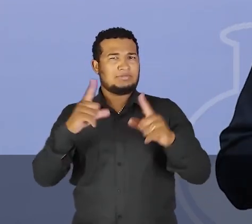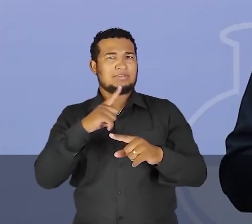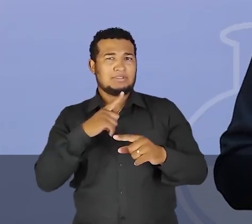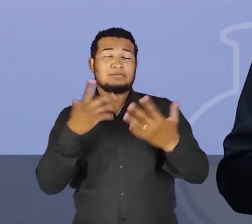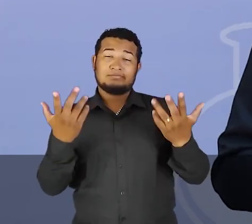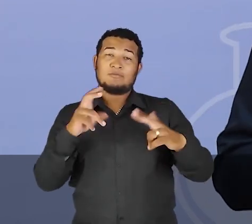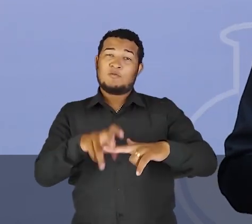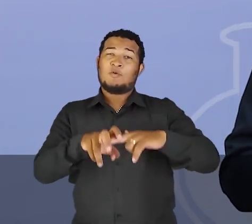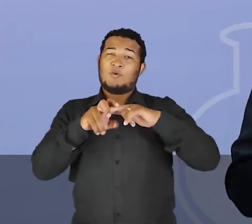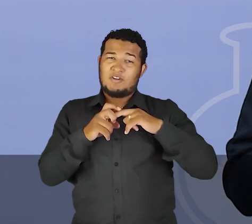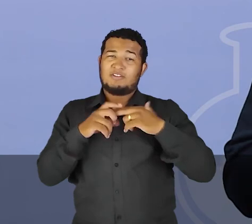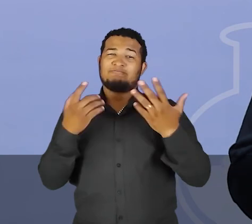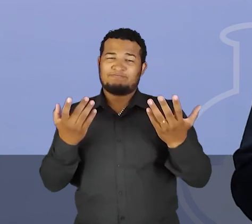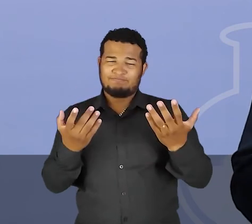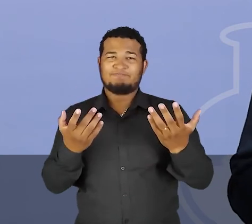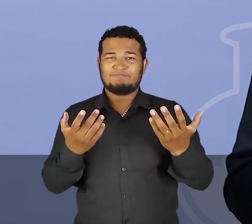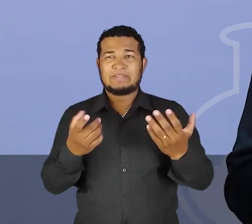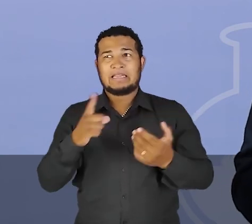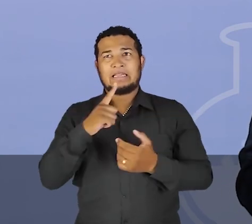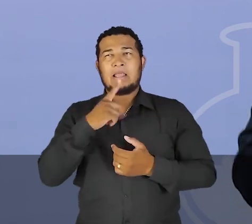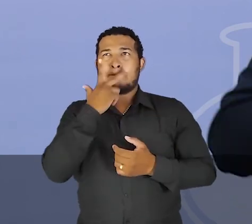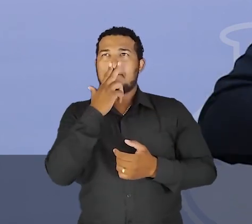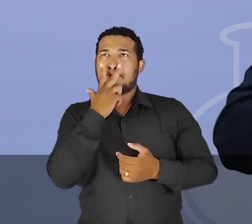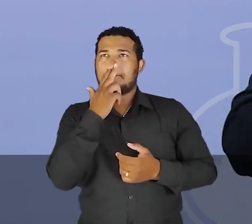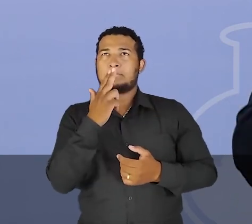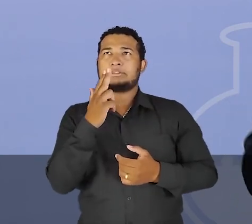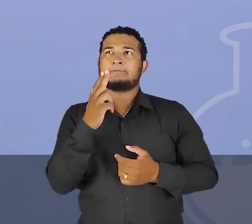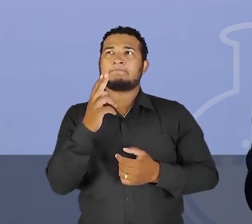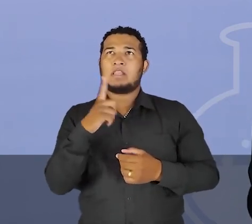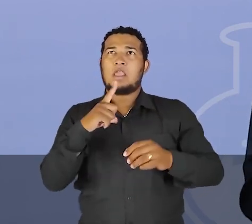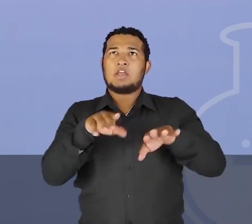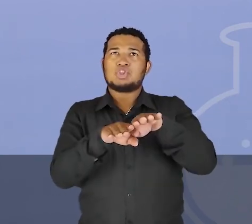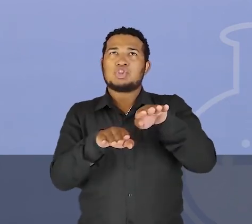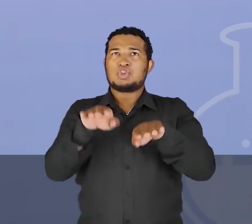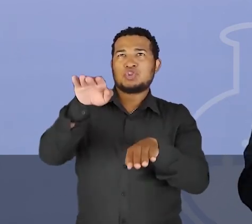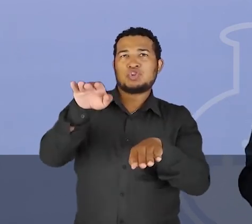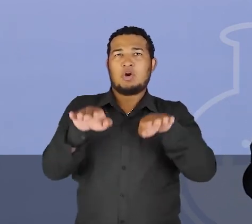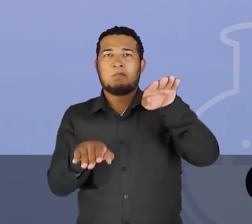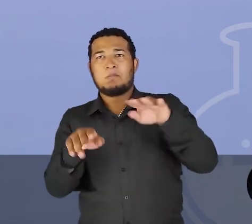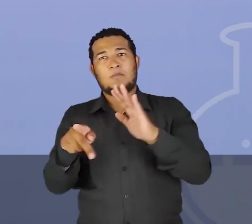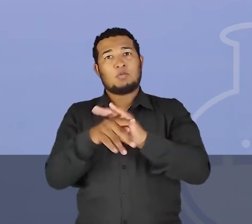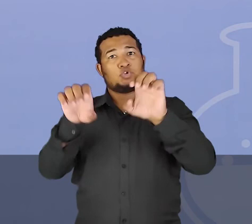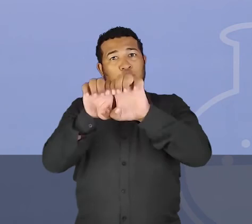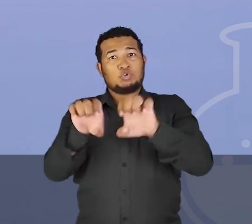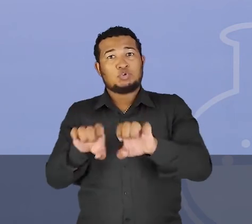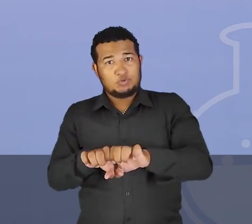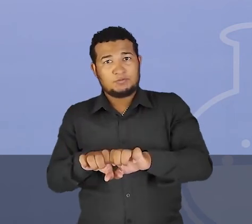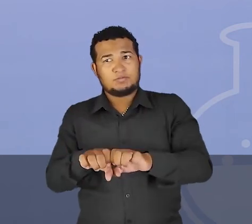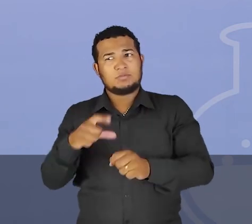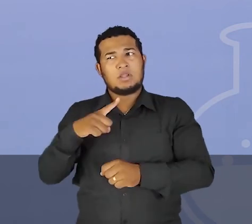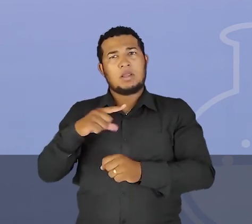Justamente devido a essa, vamos dizer assim, a essa desigualdade de infraestrutura. Os países